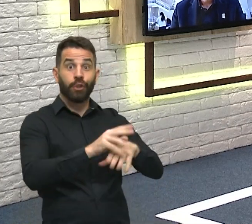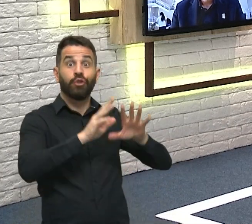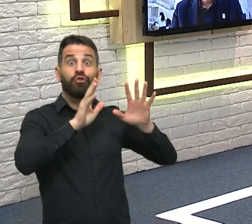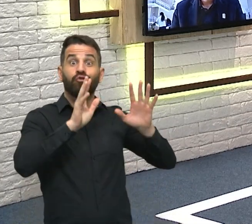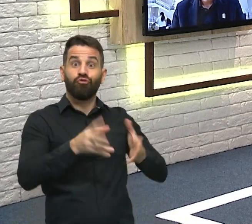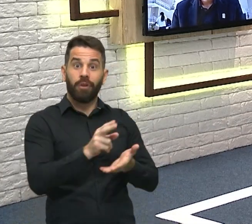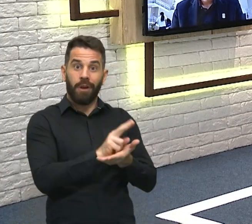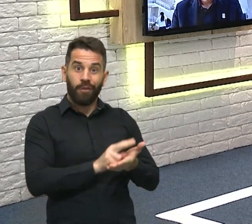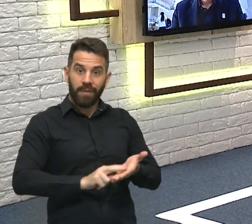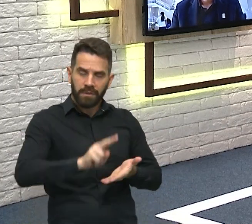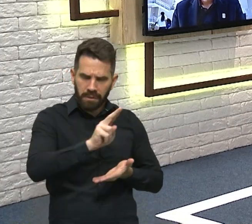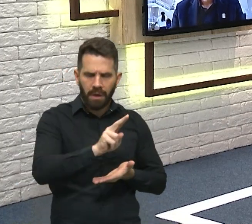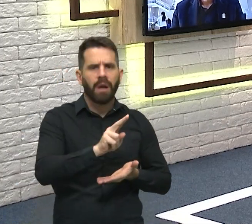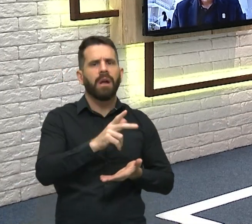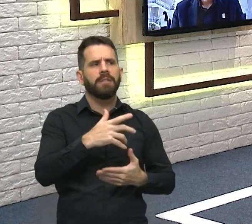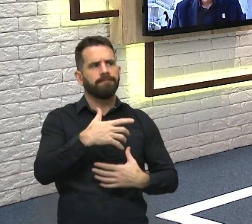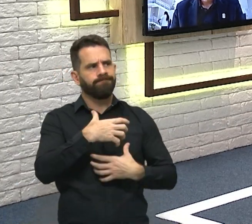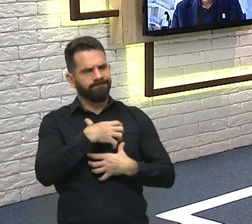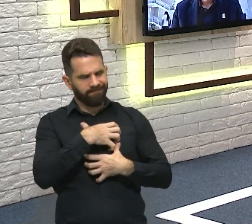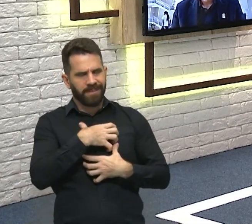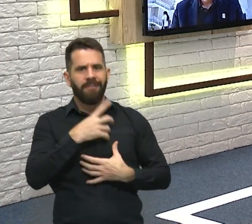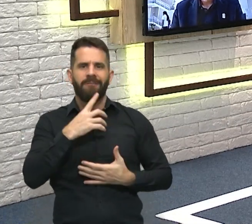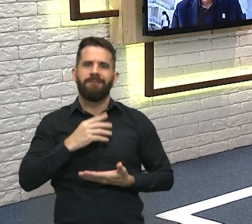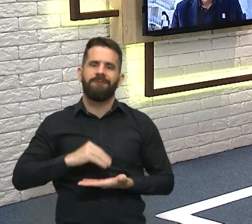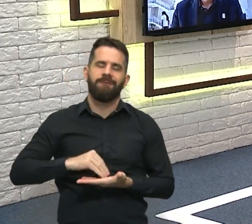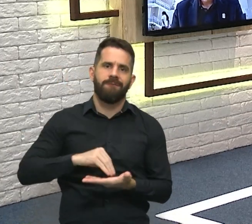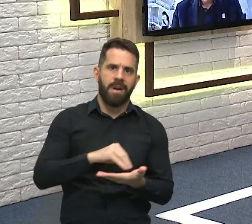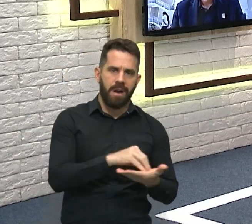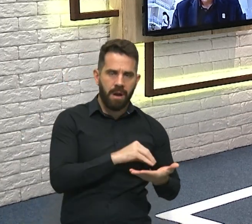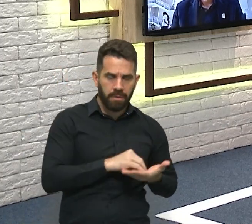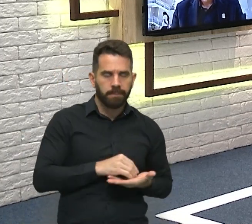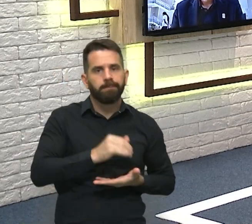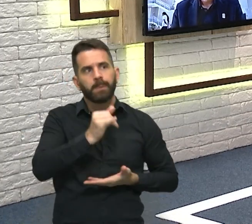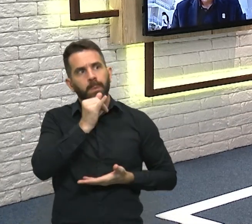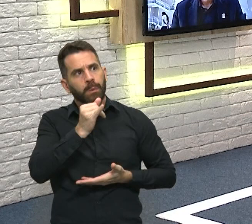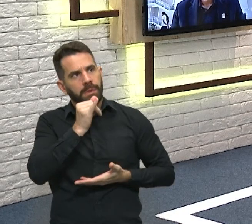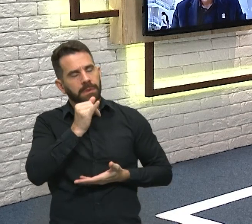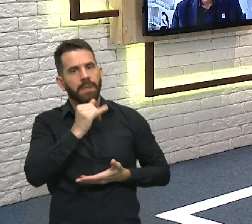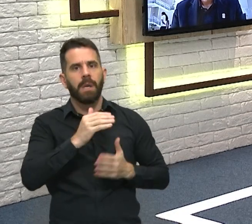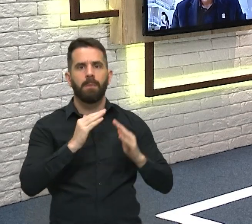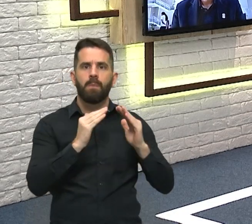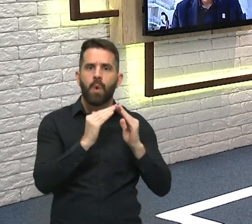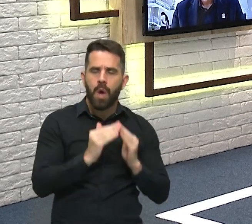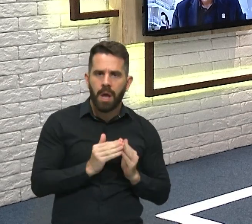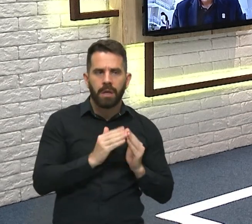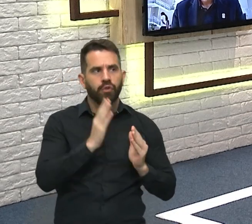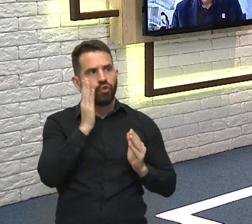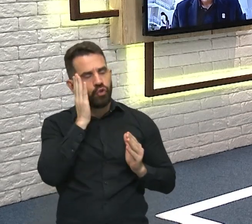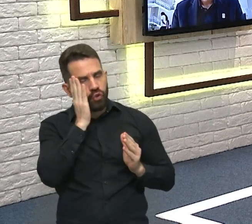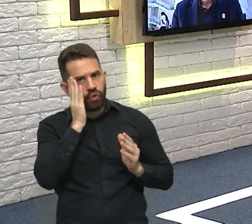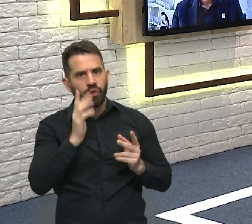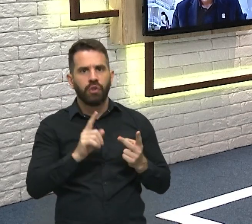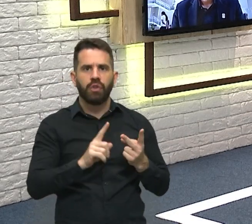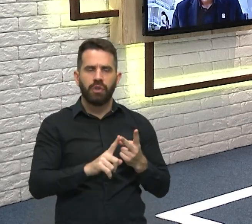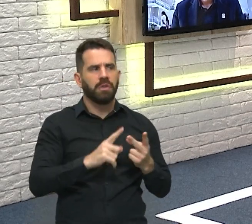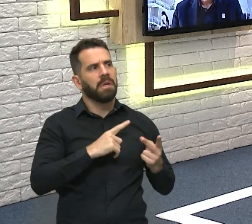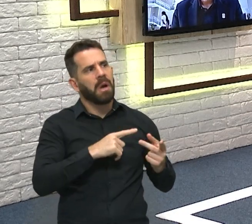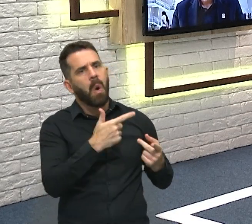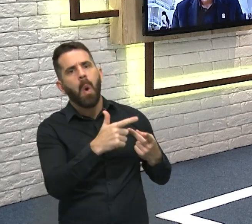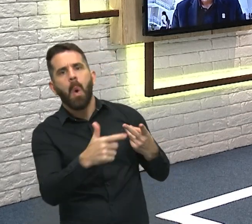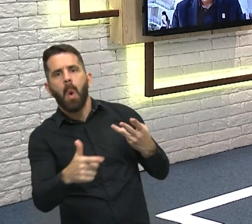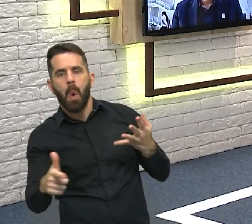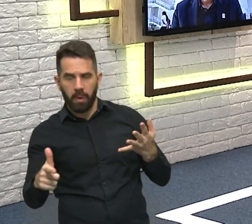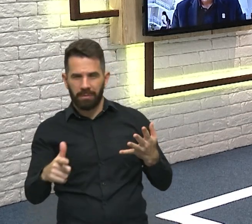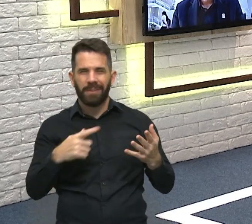continua com algumas outras necessidades também, como moradia, como outros processos que, inclusive, a gente vai abordar no segundo bloco, né, trazendo